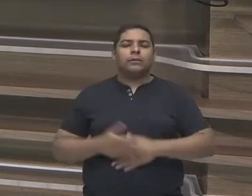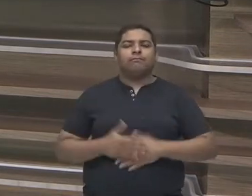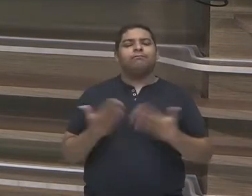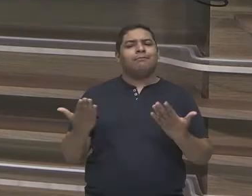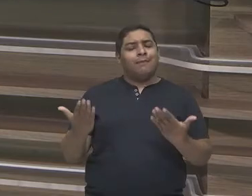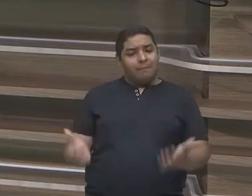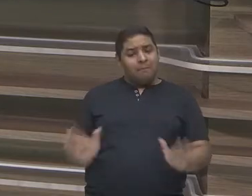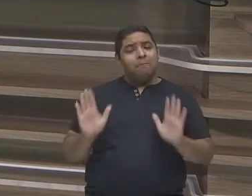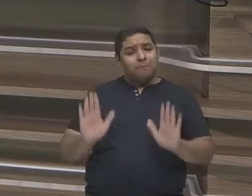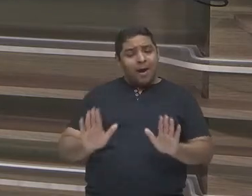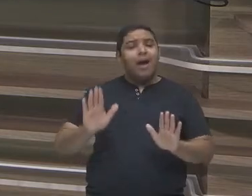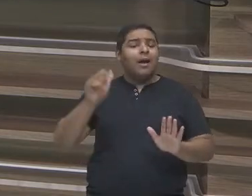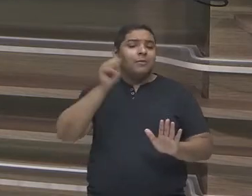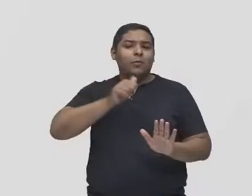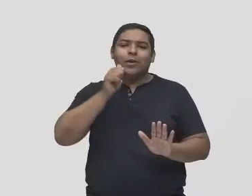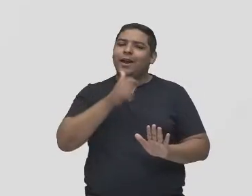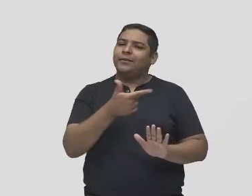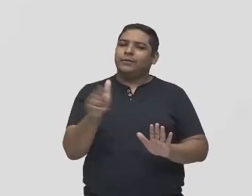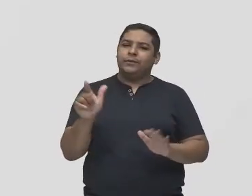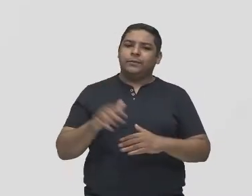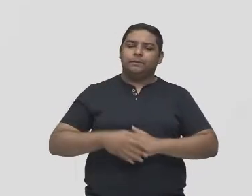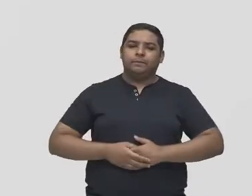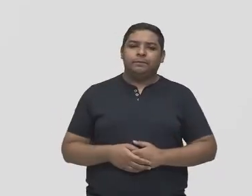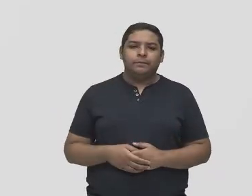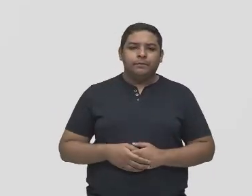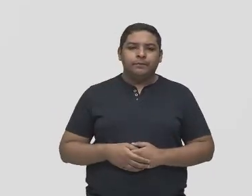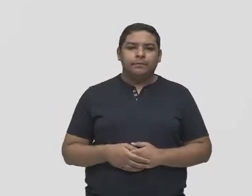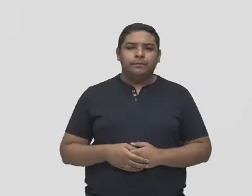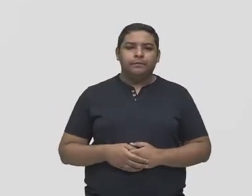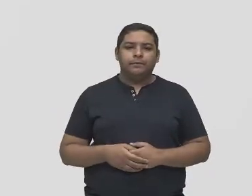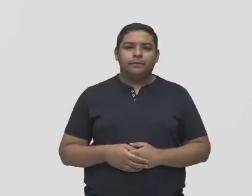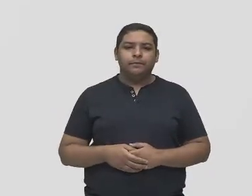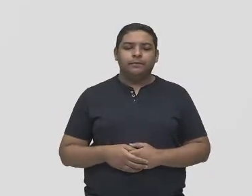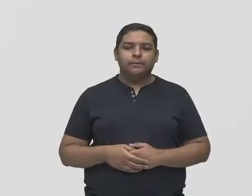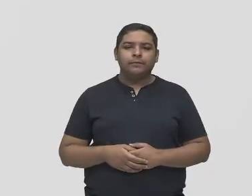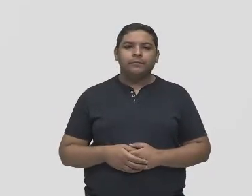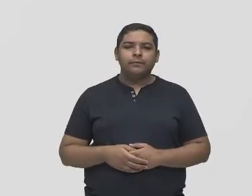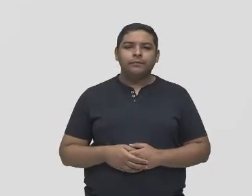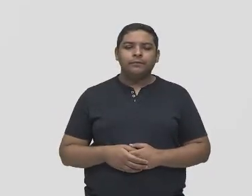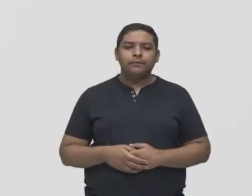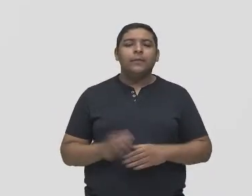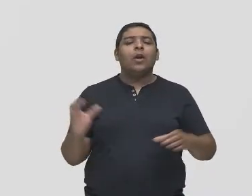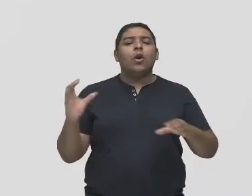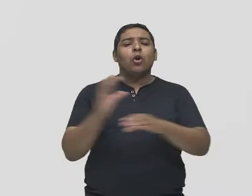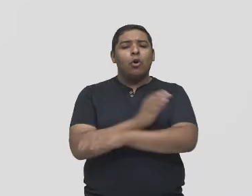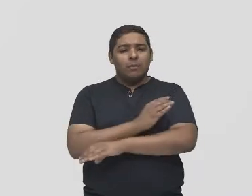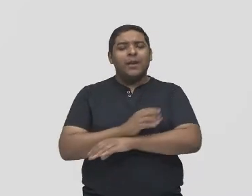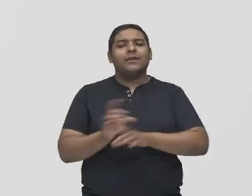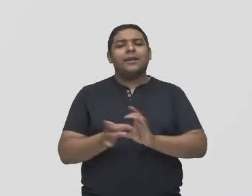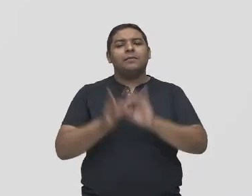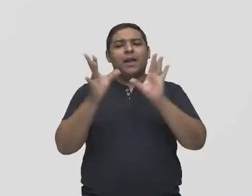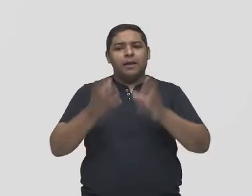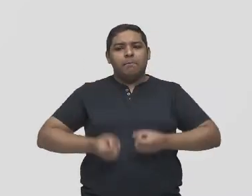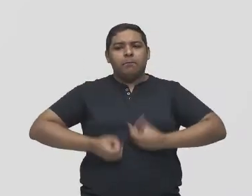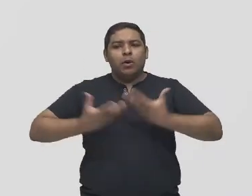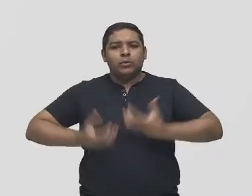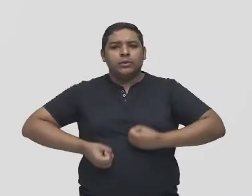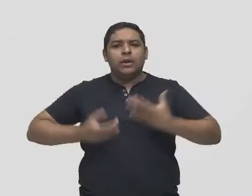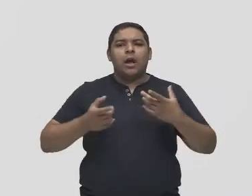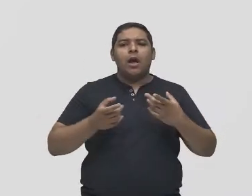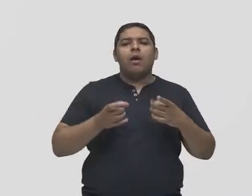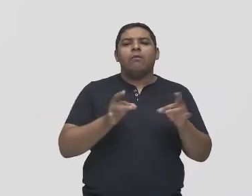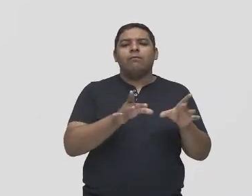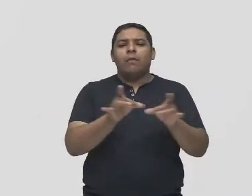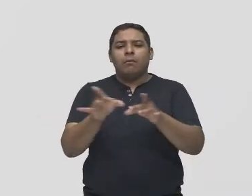não, certo? Vamos continuar? Completa liberdade de produção e de comércio, claro, isso aqui atenderia à